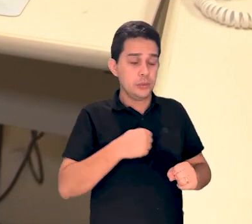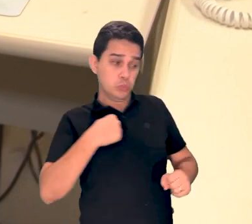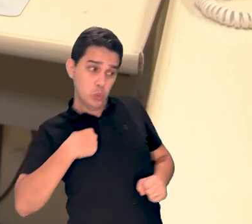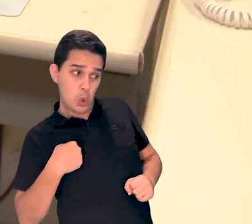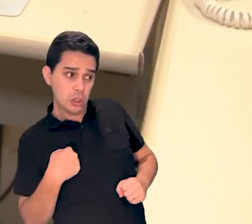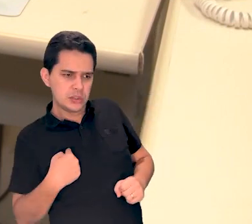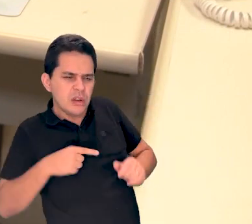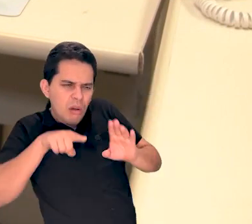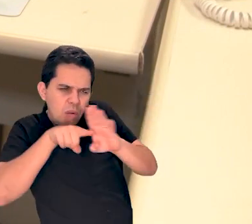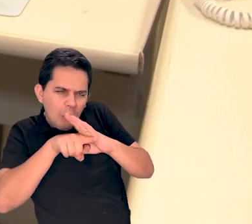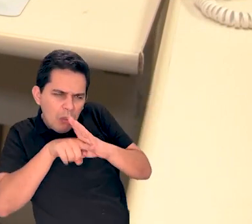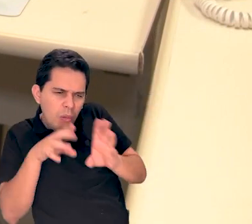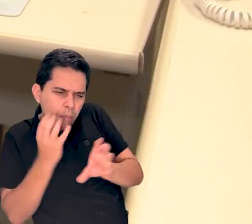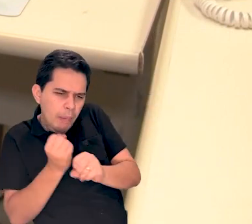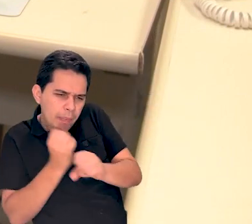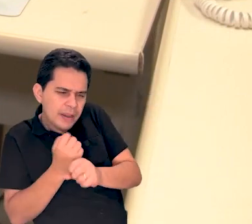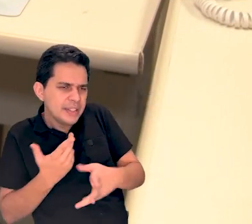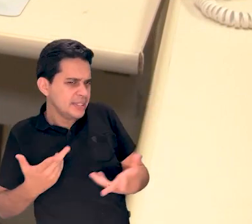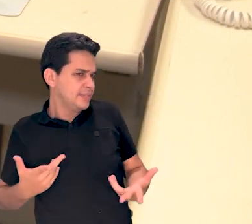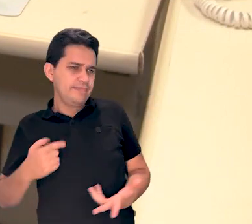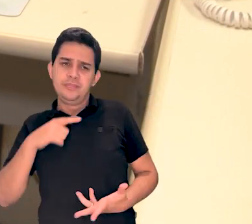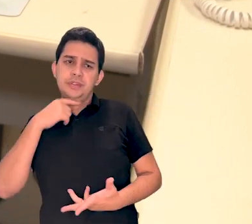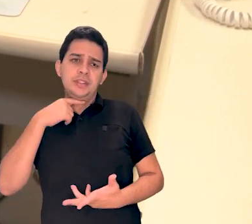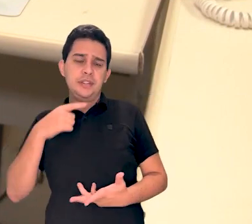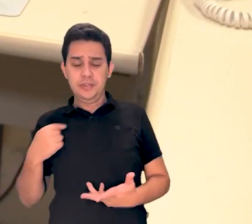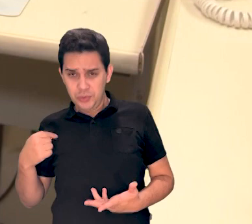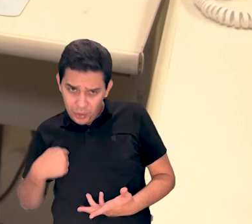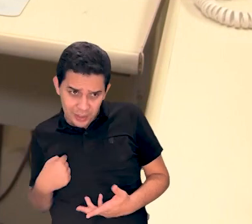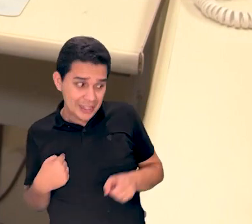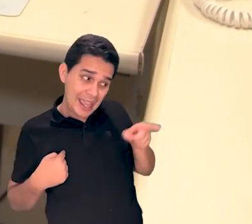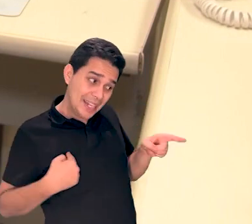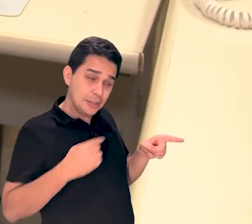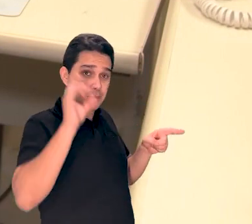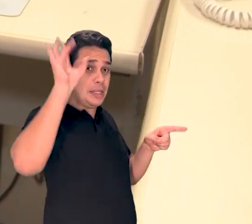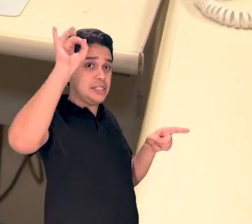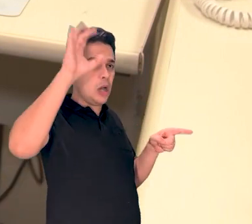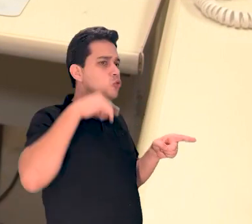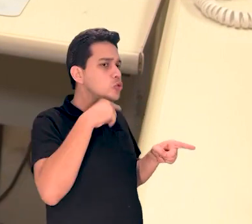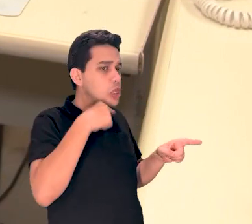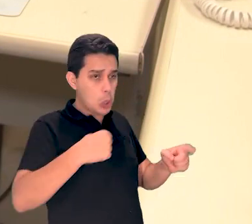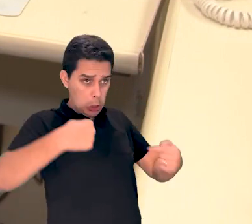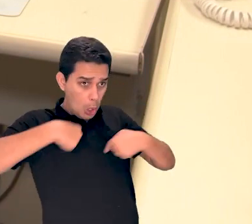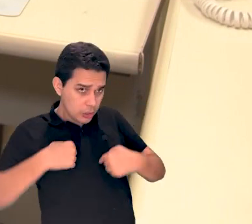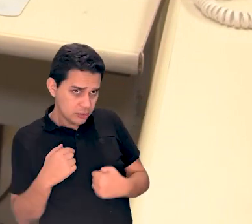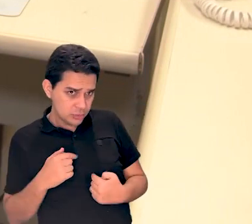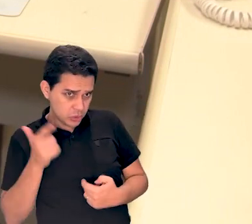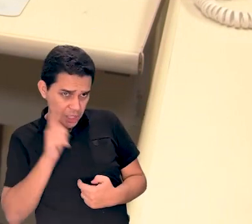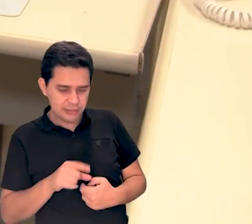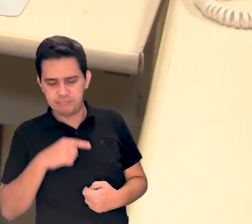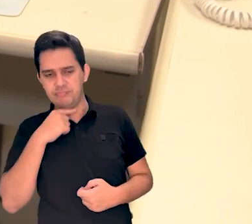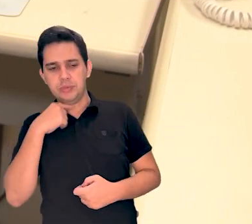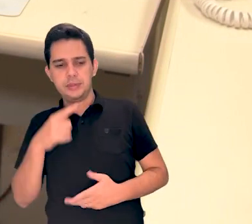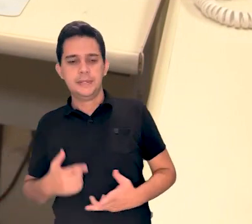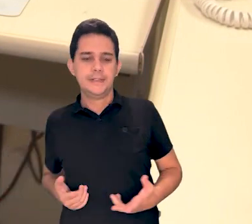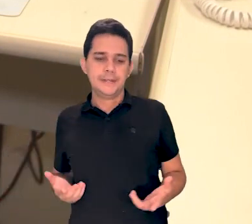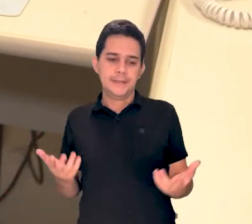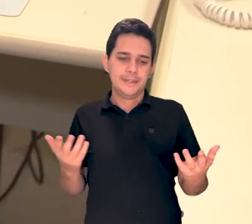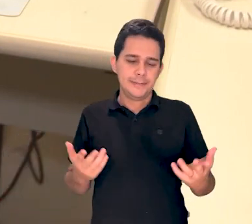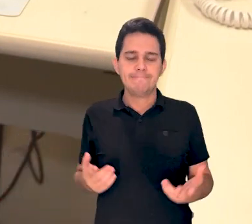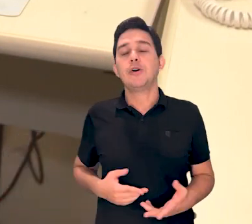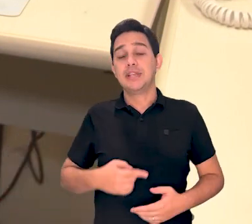uma avaliação sobre os números que eles apresentam para dizer que vai fazer um taque tal para mudar a gente tem